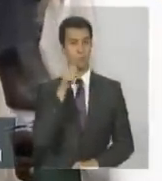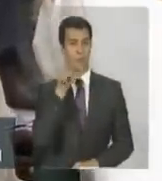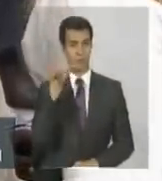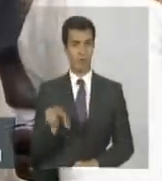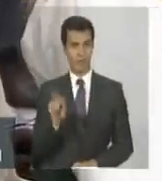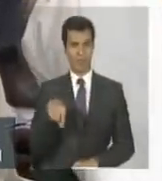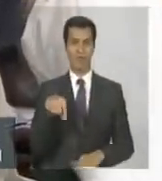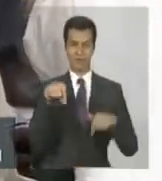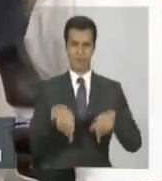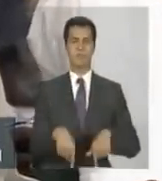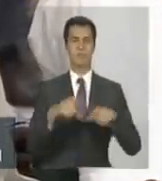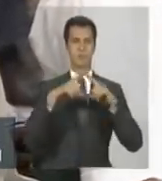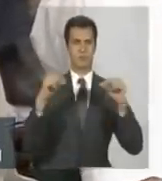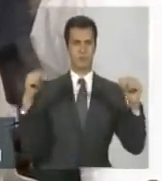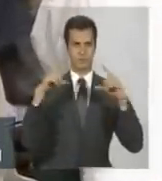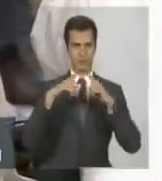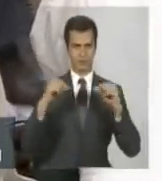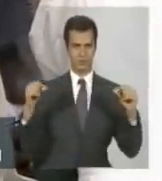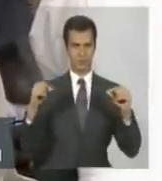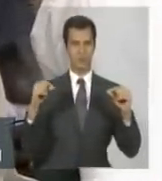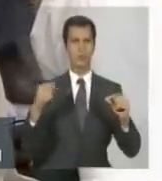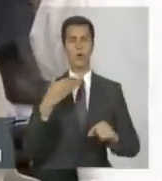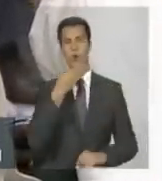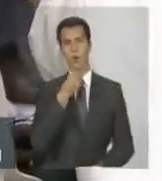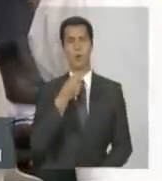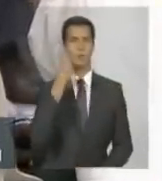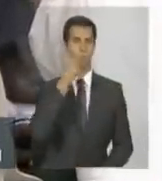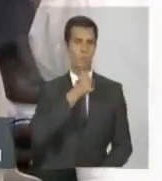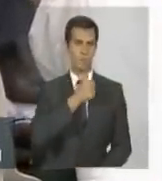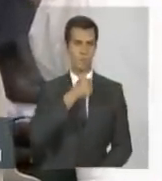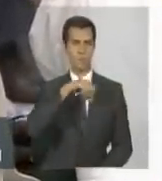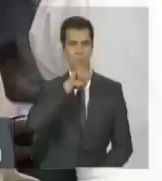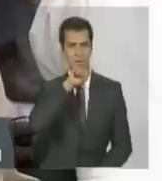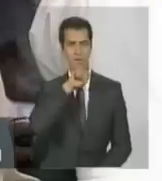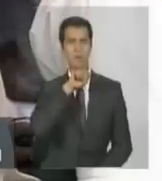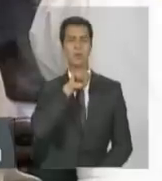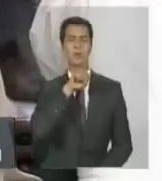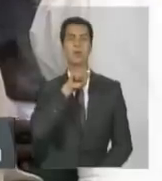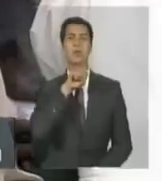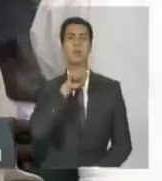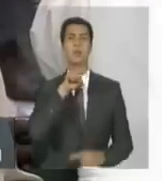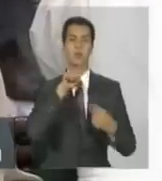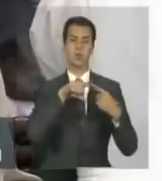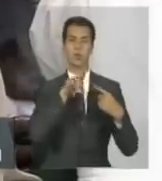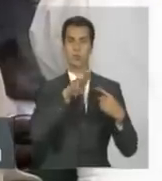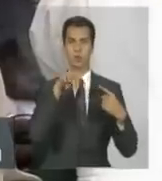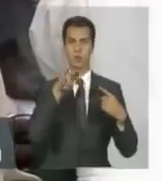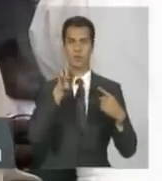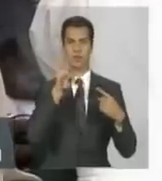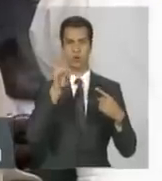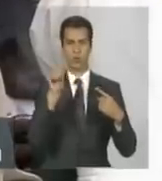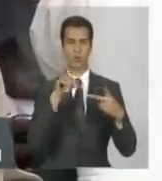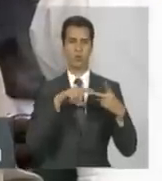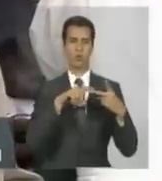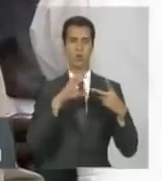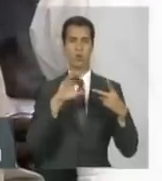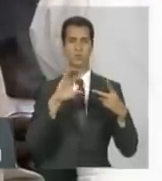o pai e a mãe, o seu Nonato e a dona Conceição, viviam de salário mínimo.